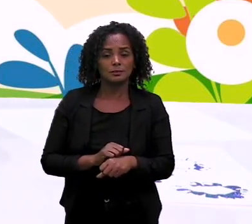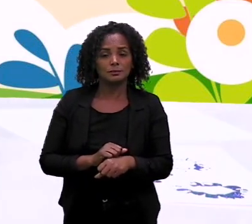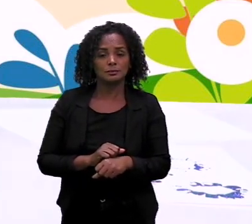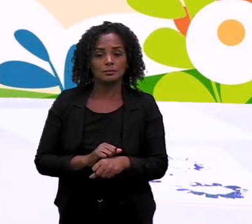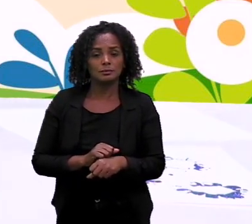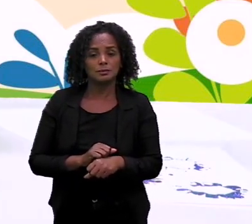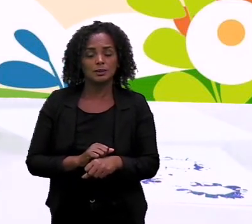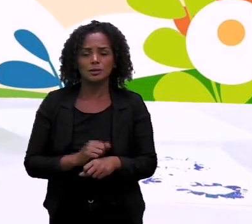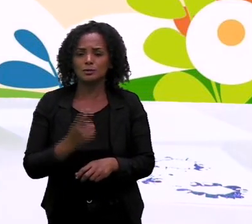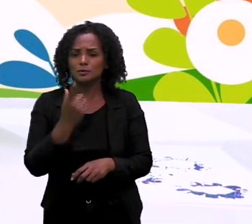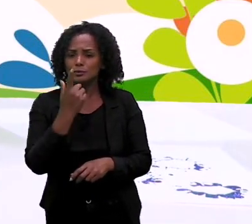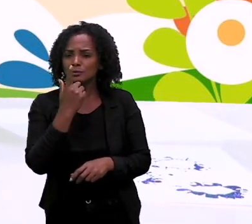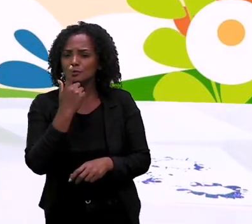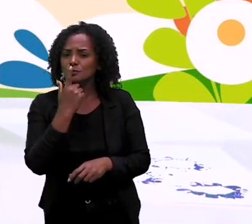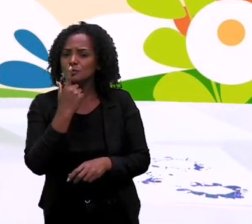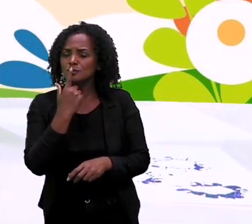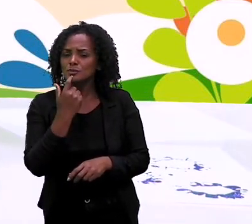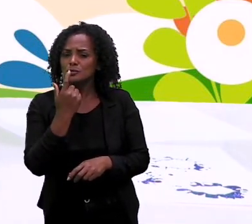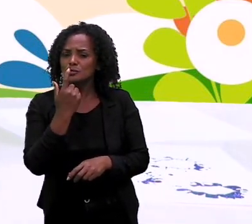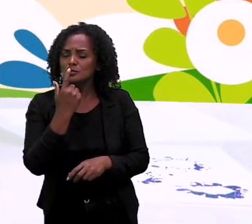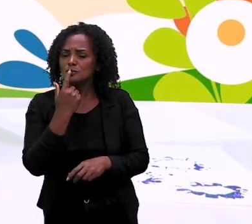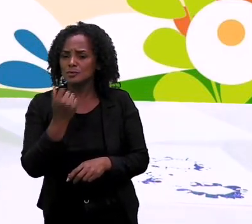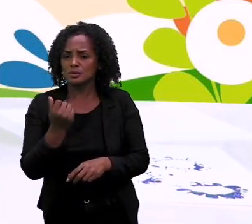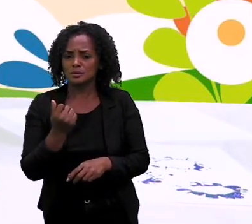Uma vermelha